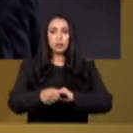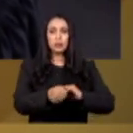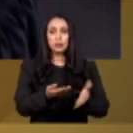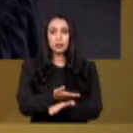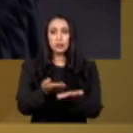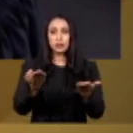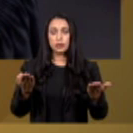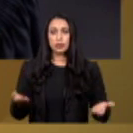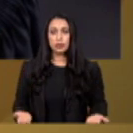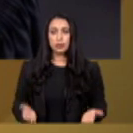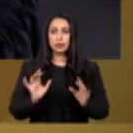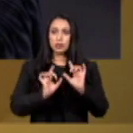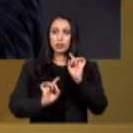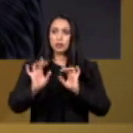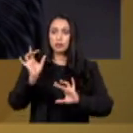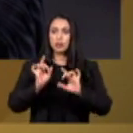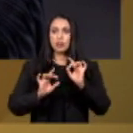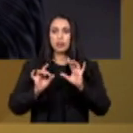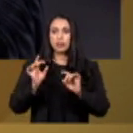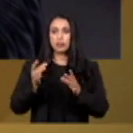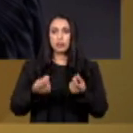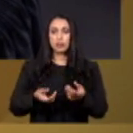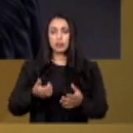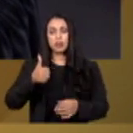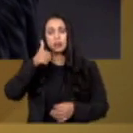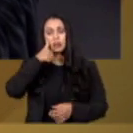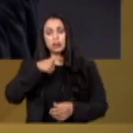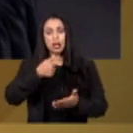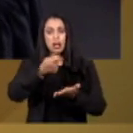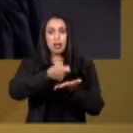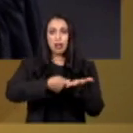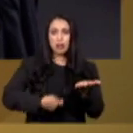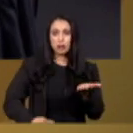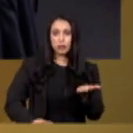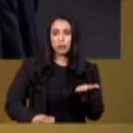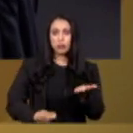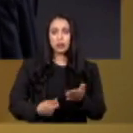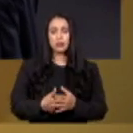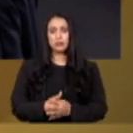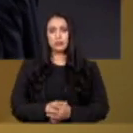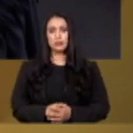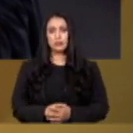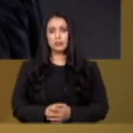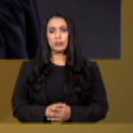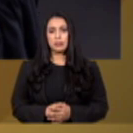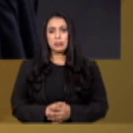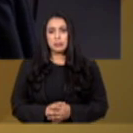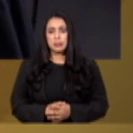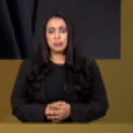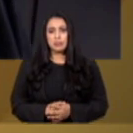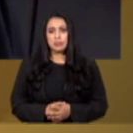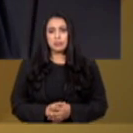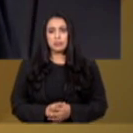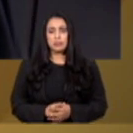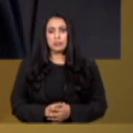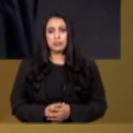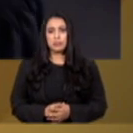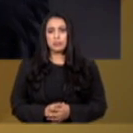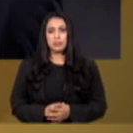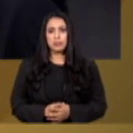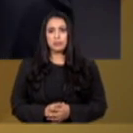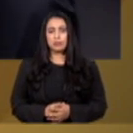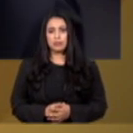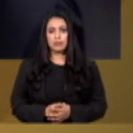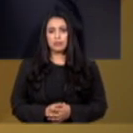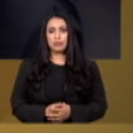de uma piscina pessoa a senhora fala por videoconferência na esquerda bandeira do brasil ao fundo